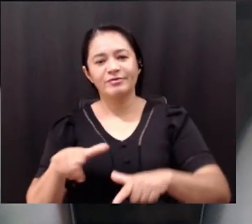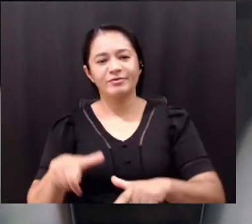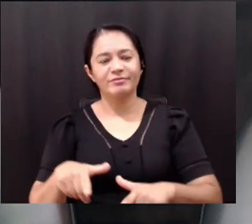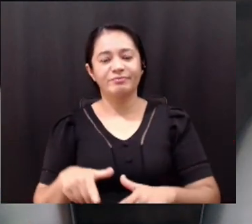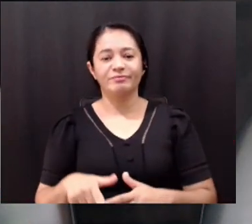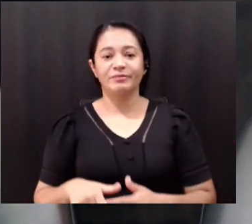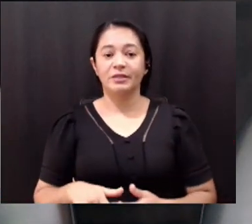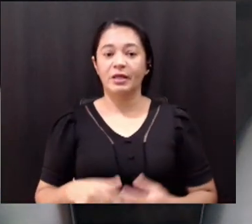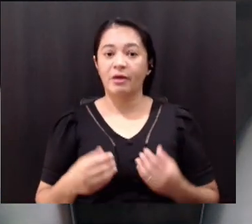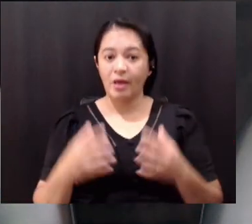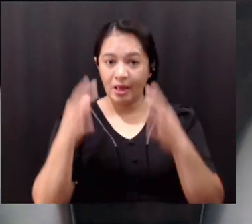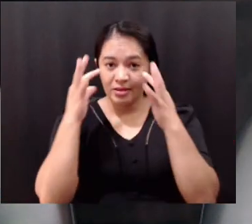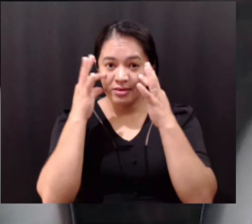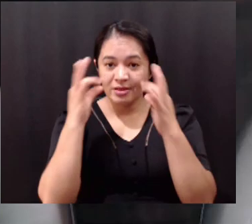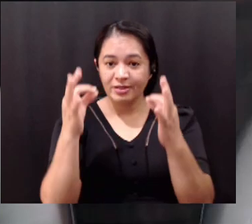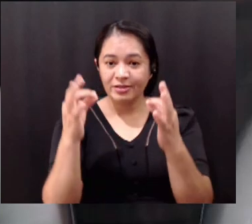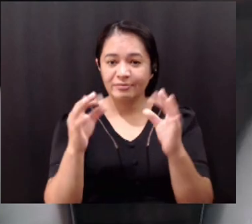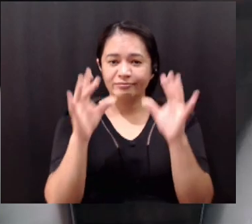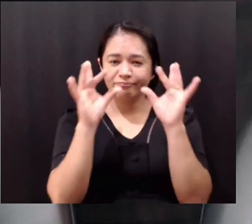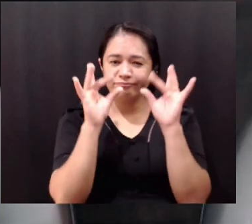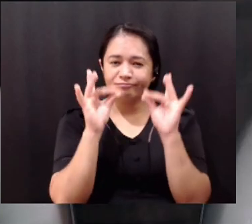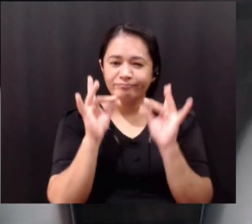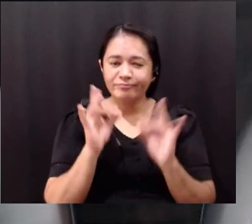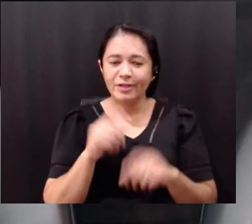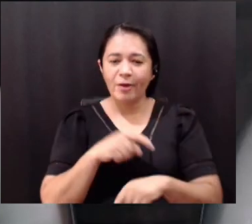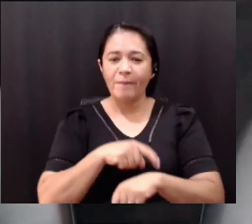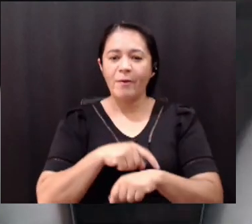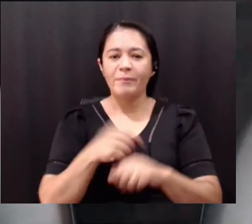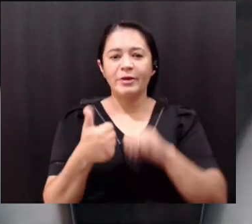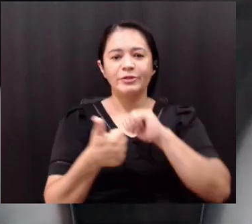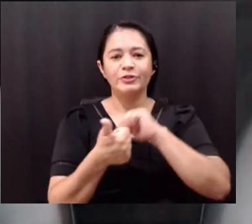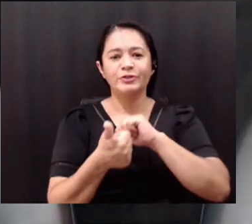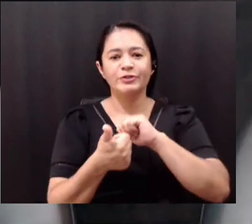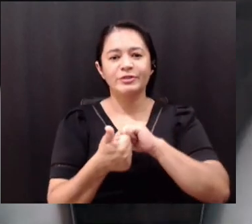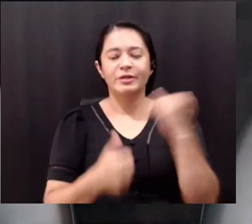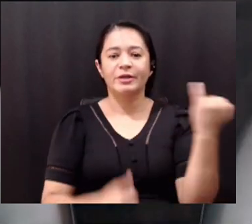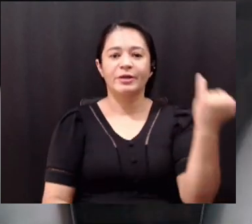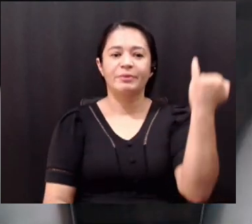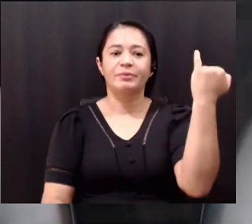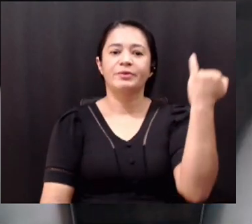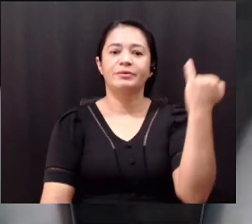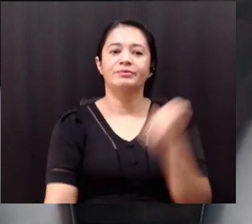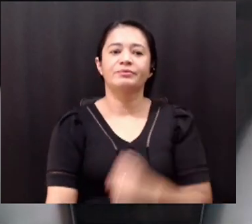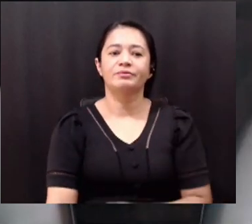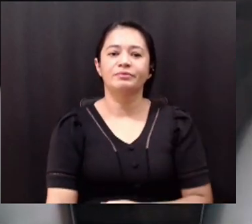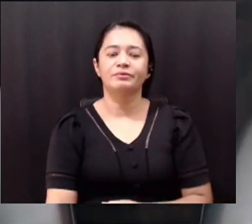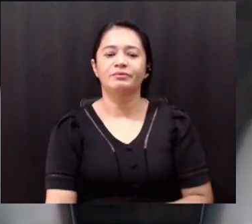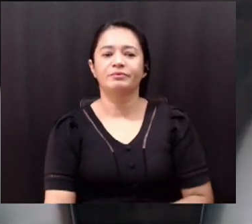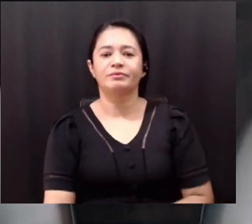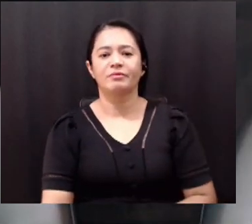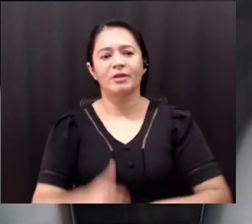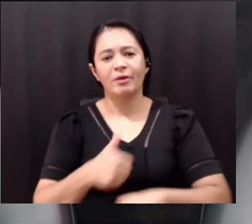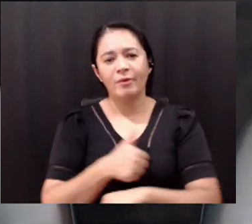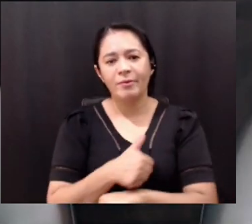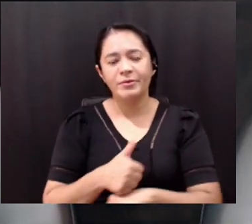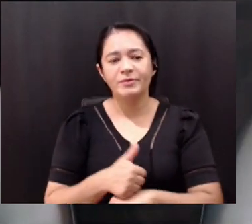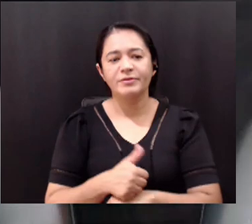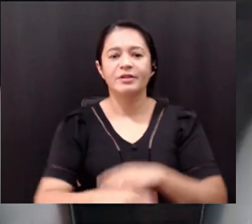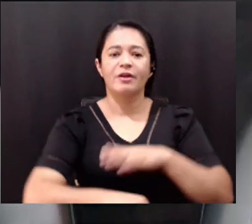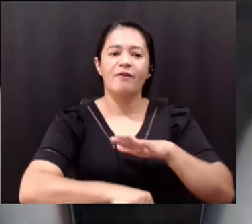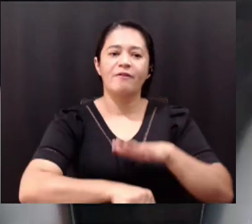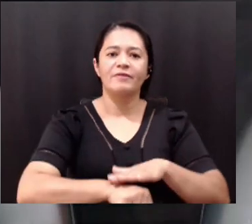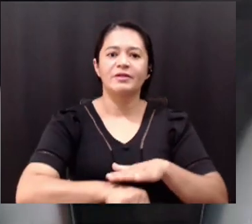esses pequenos momentos com qualidade é importante. Ter um hobby, fazer algum tipo de